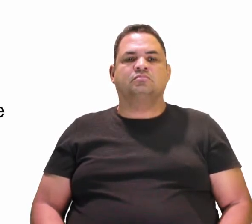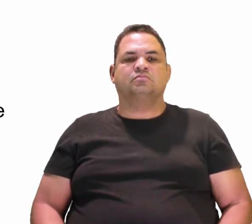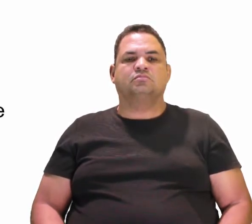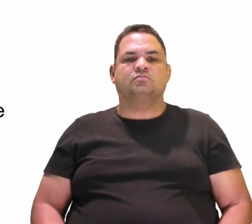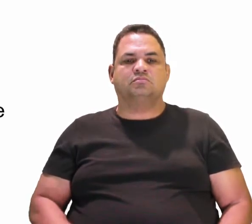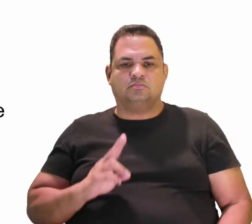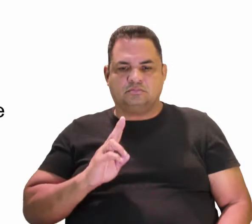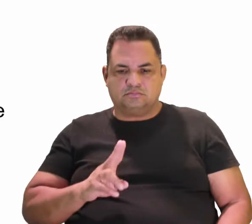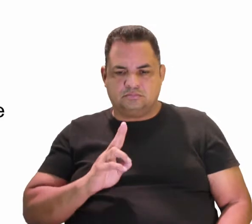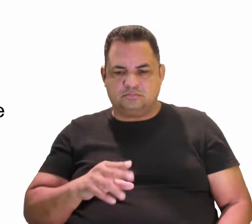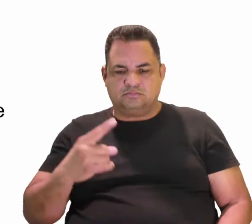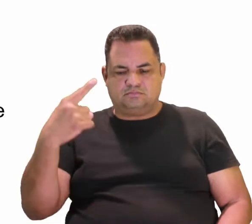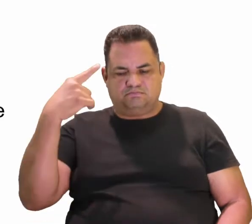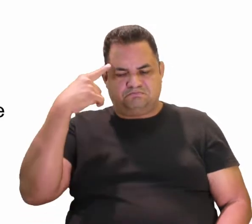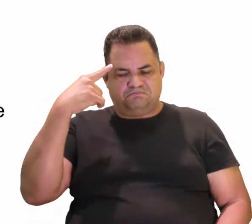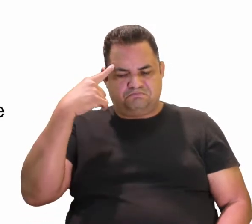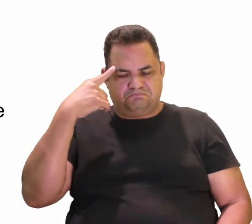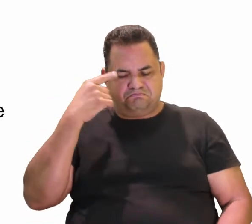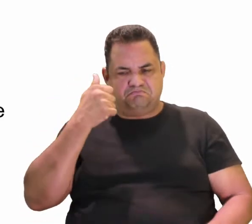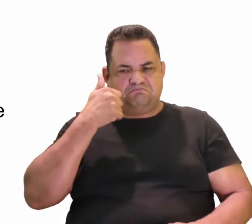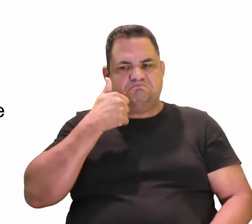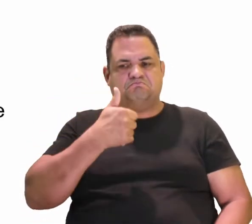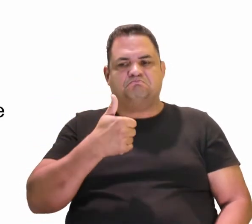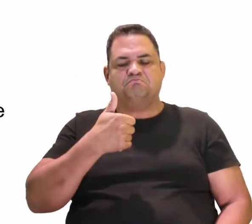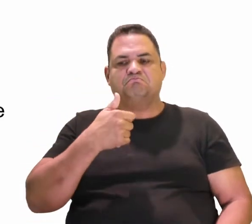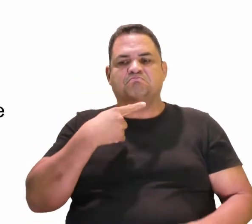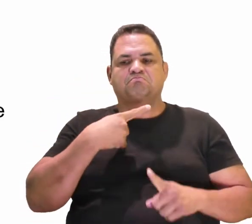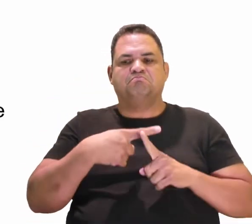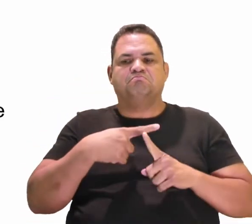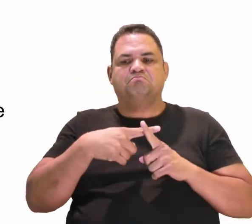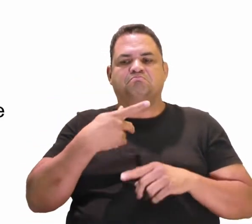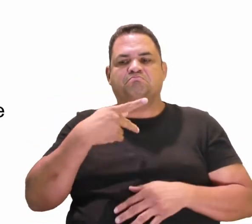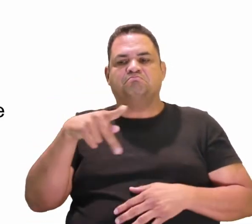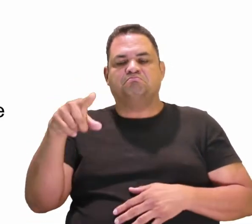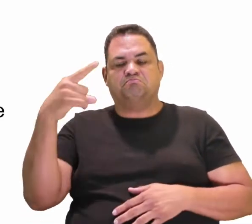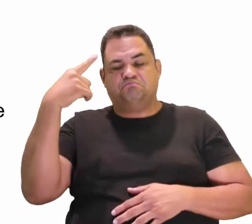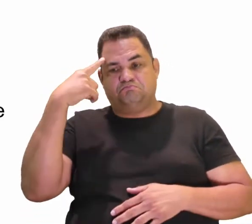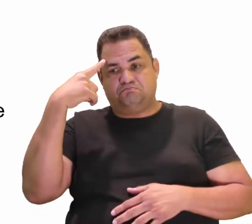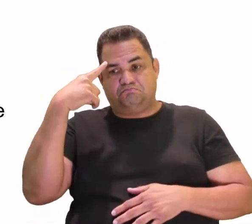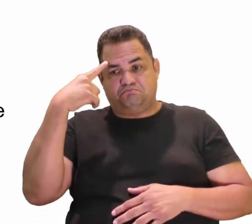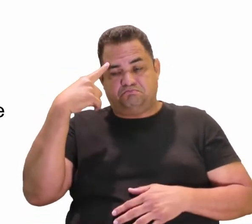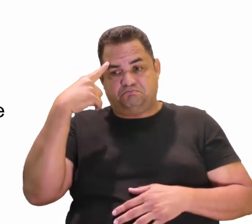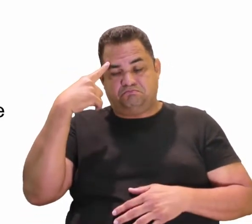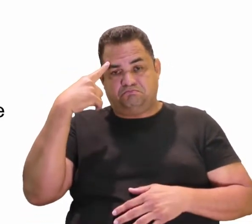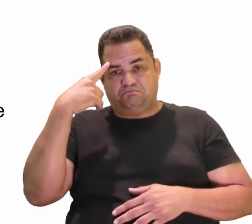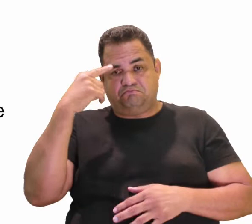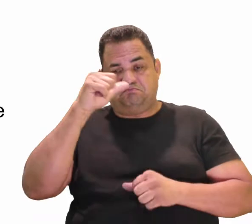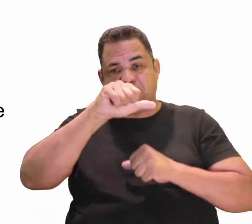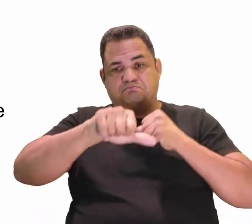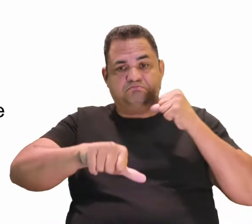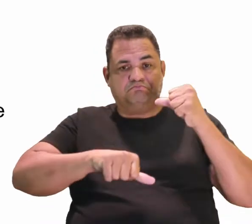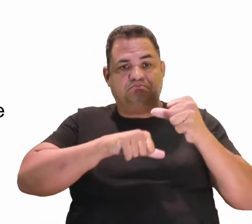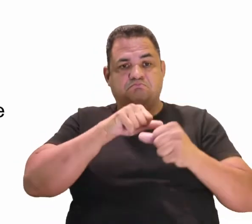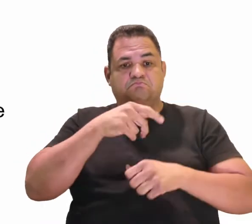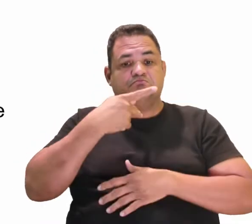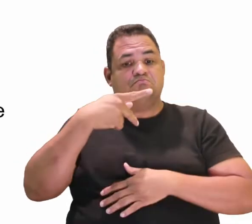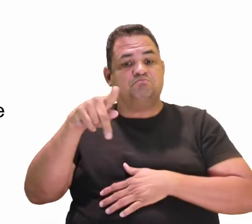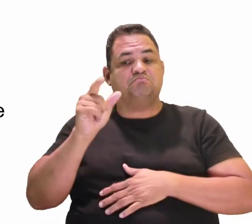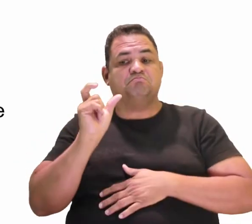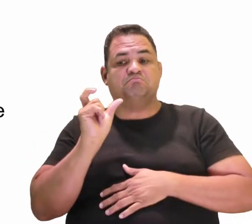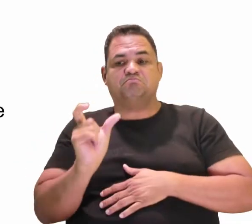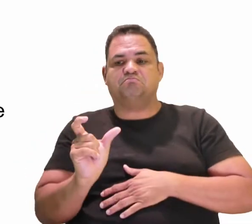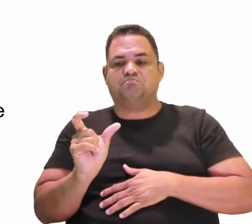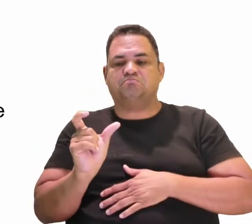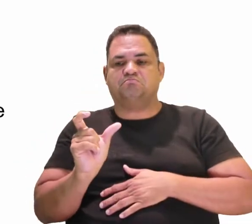Então, mantenha seus pensamentos positivos, porque os seus pensamentos se tornam as suas